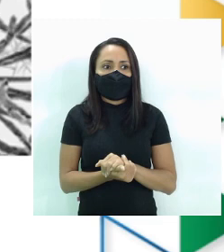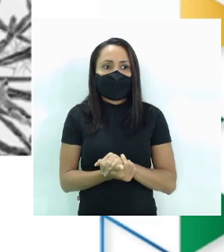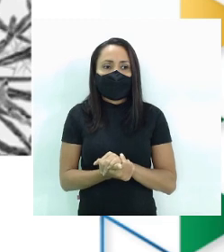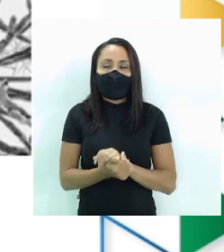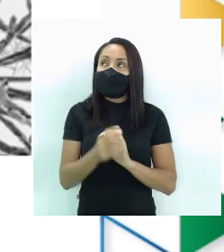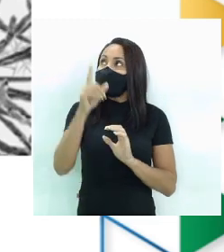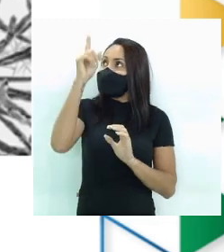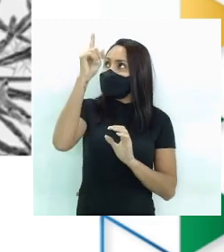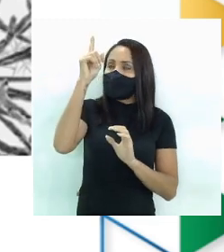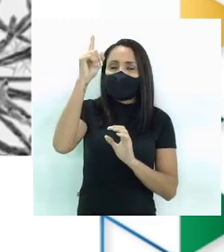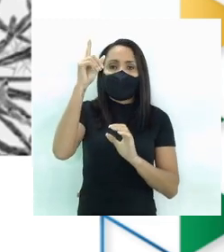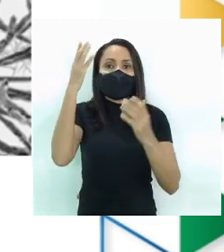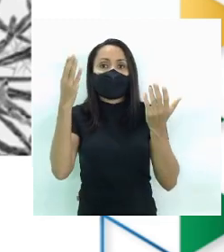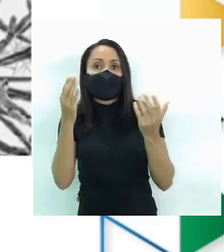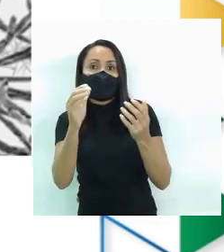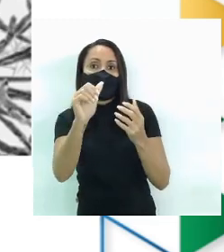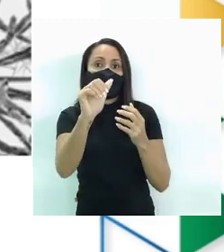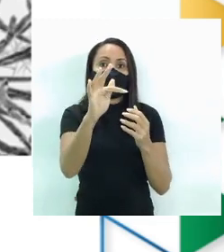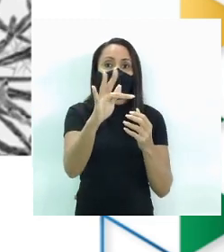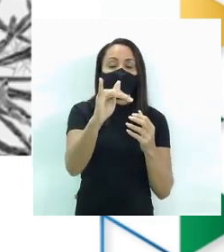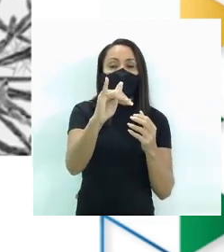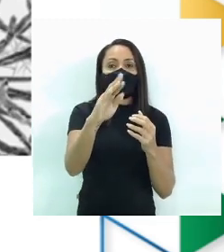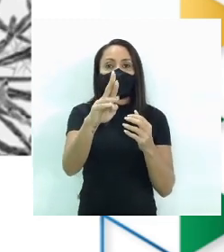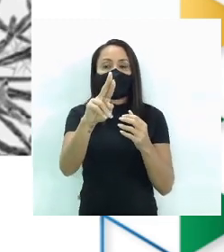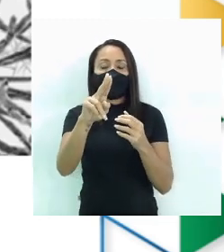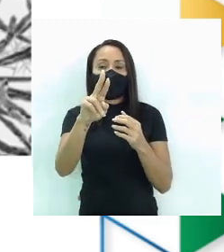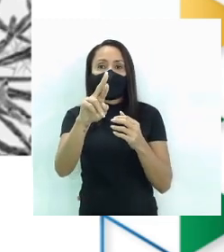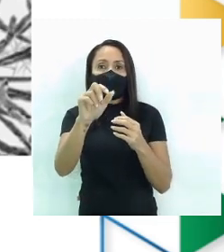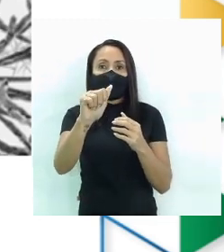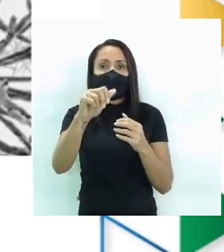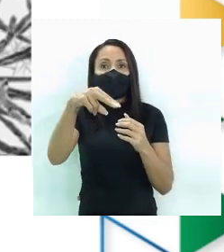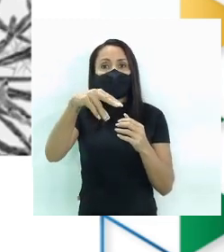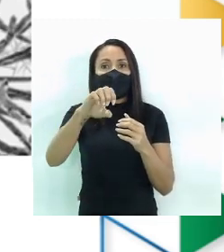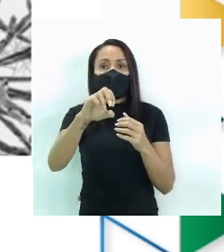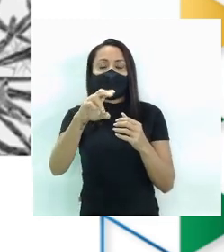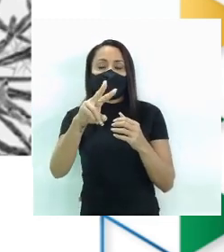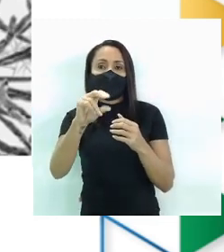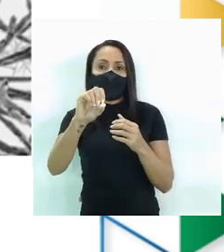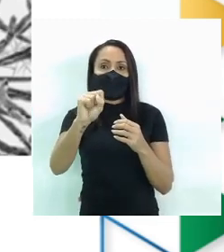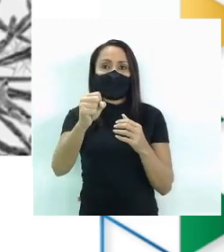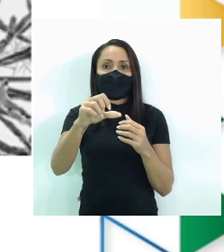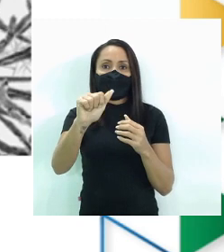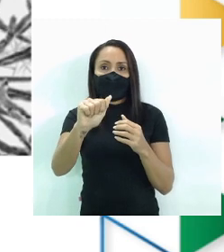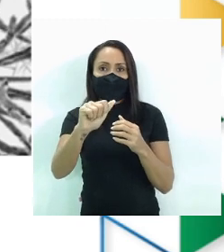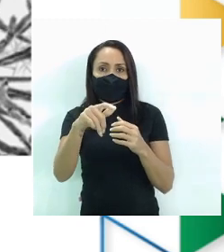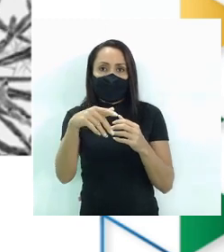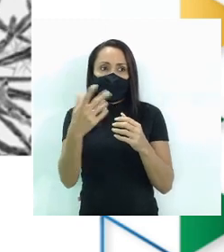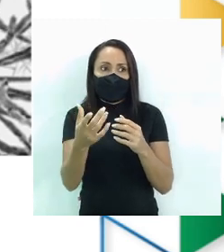as fibras nervosas. As fibras nervosas ou neurofibras são